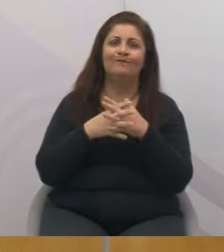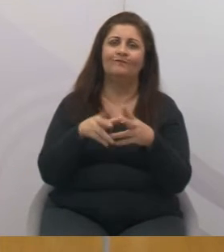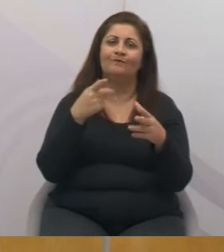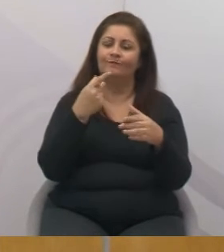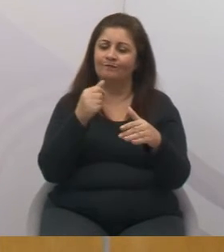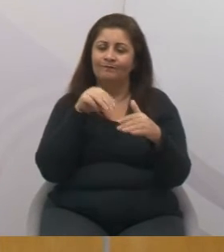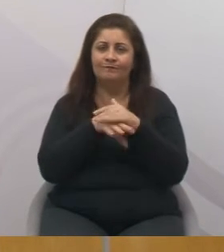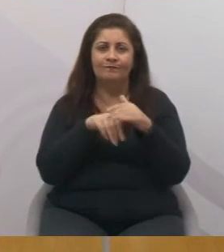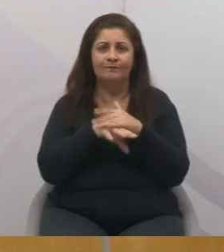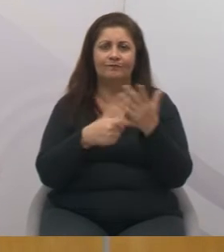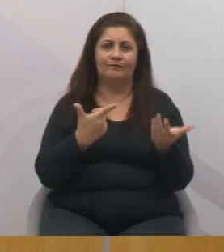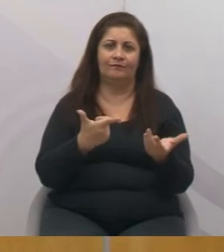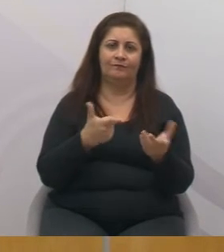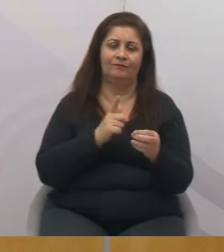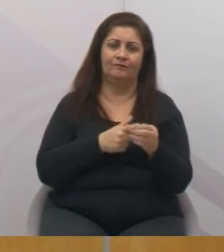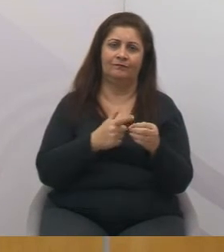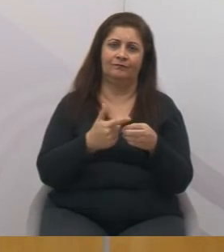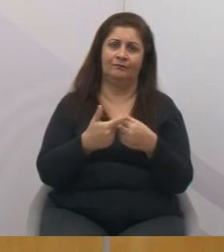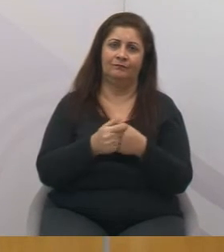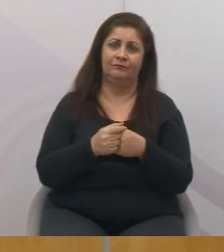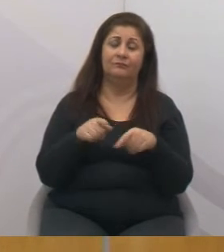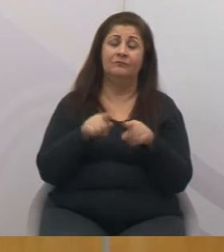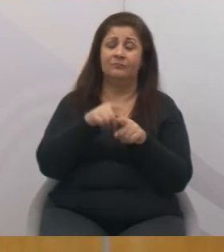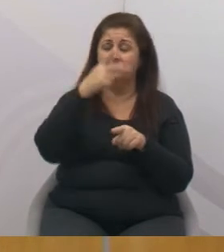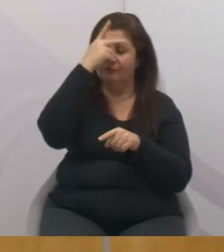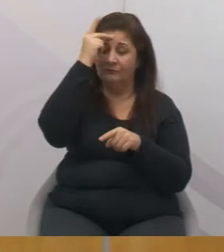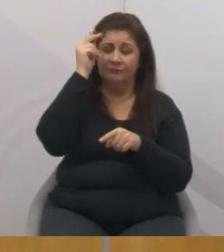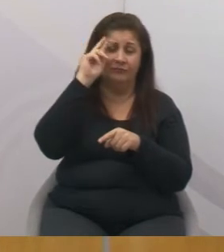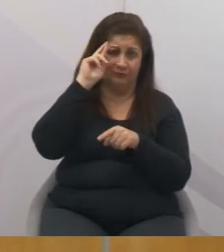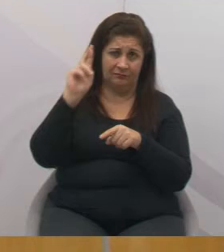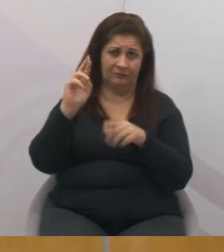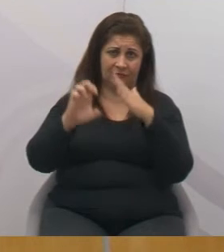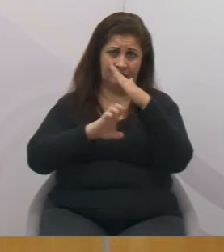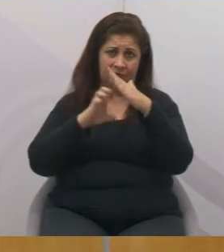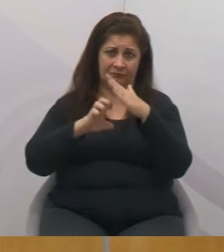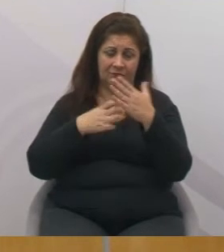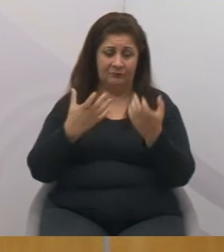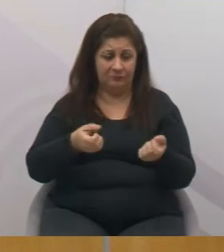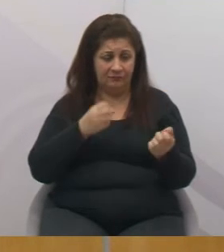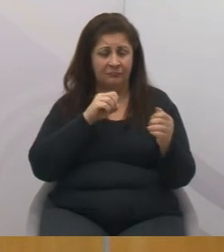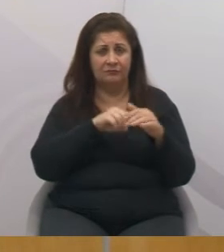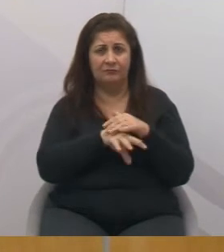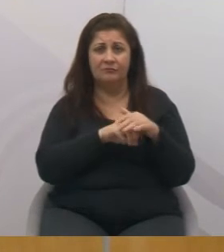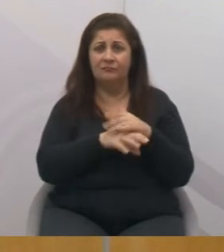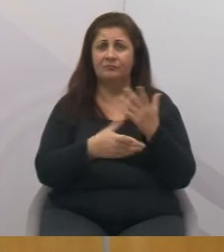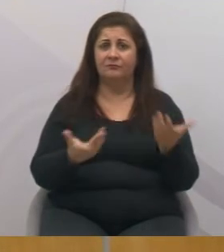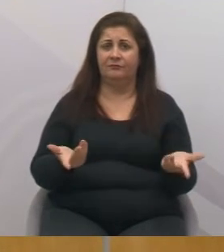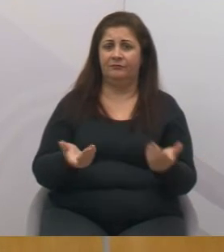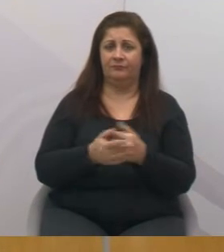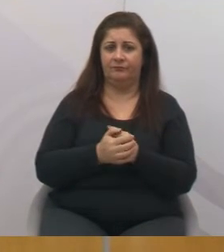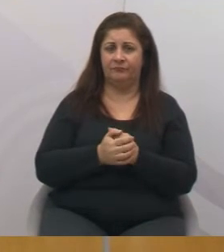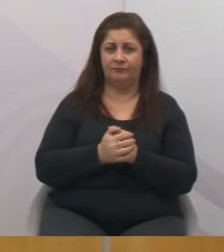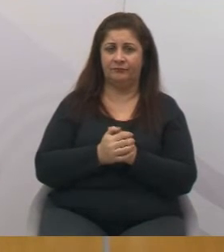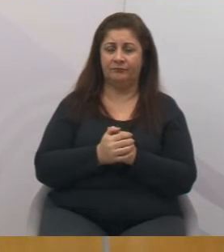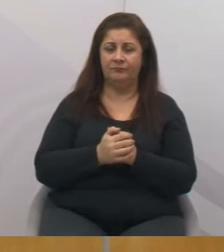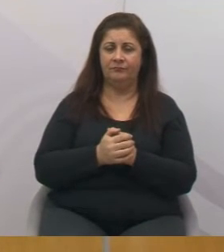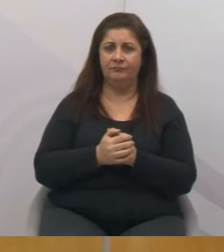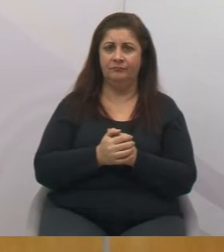prejudica também quem quer investir. Não adianta a gente